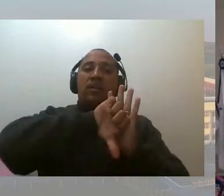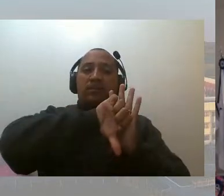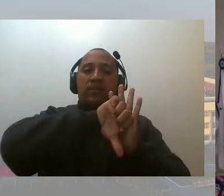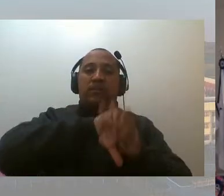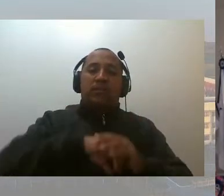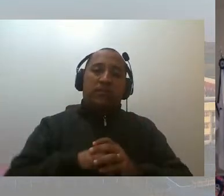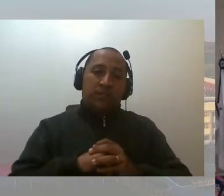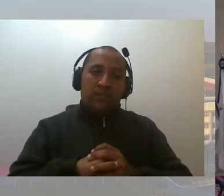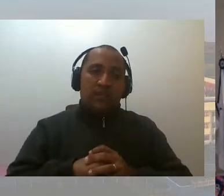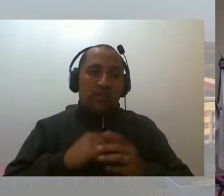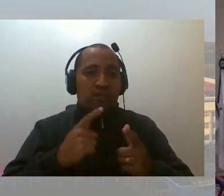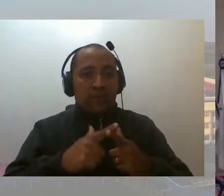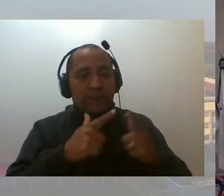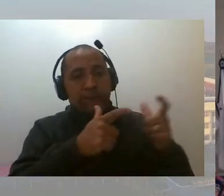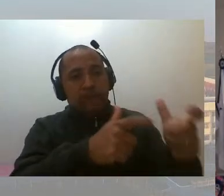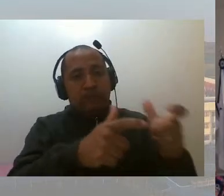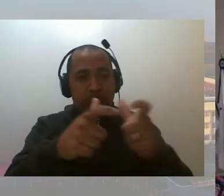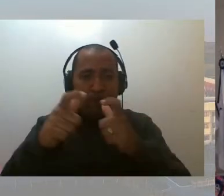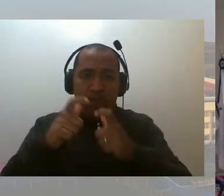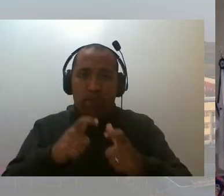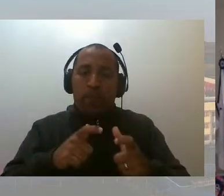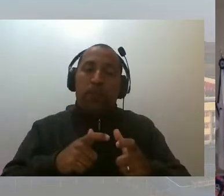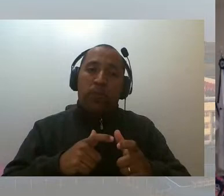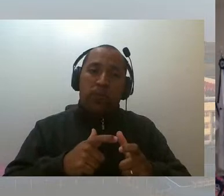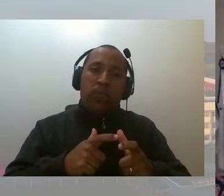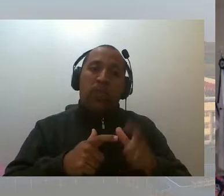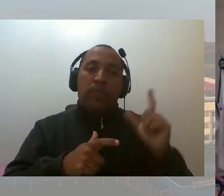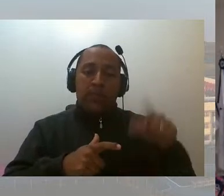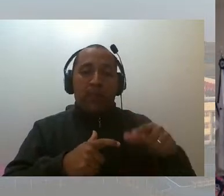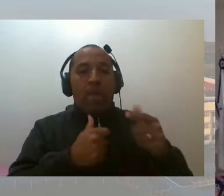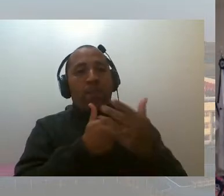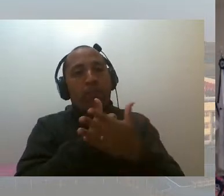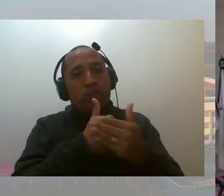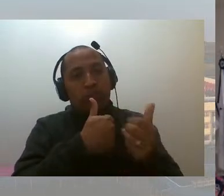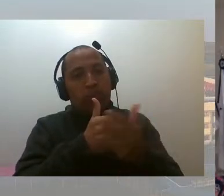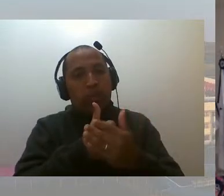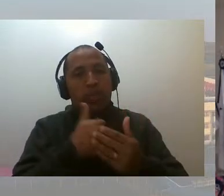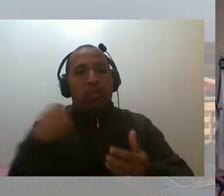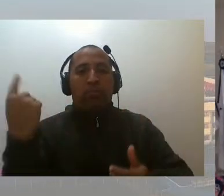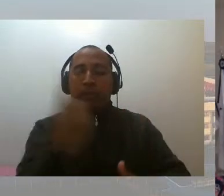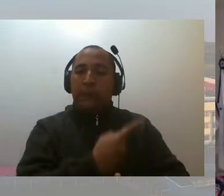por setores que eram para ser de amparo a nós negros.